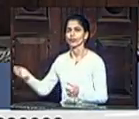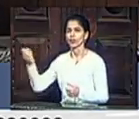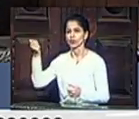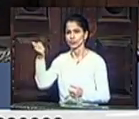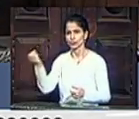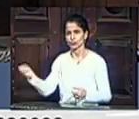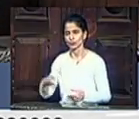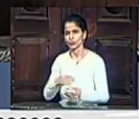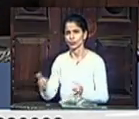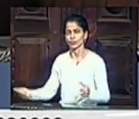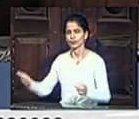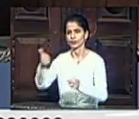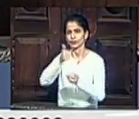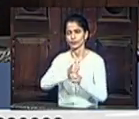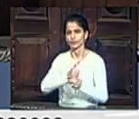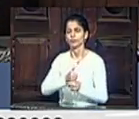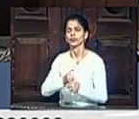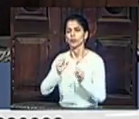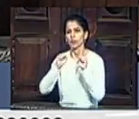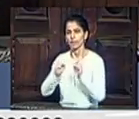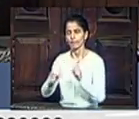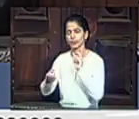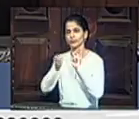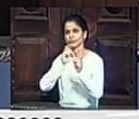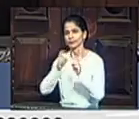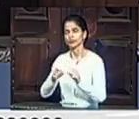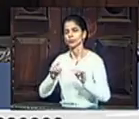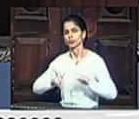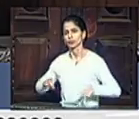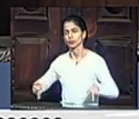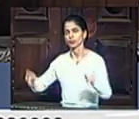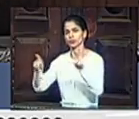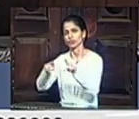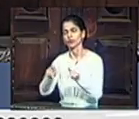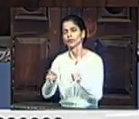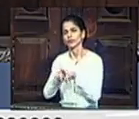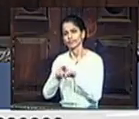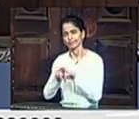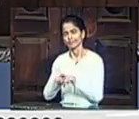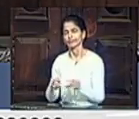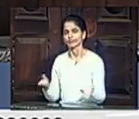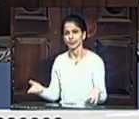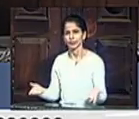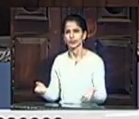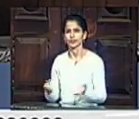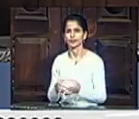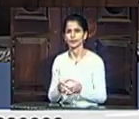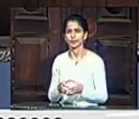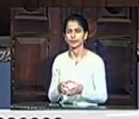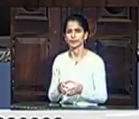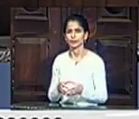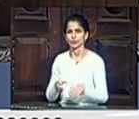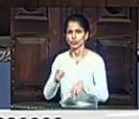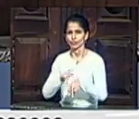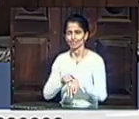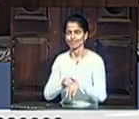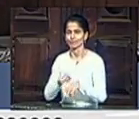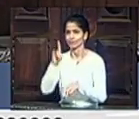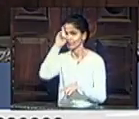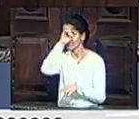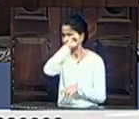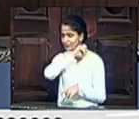governador vai ter que debater com a população, vai ter que discutir com a população esse momento crítico